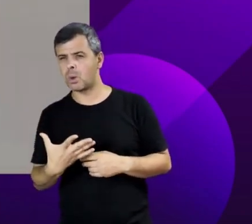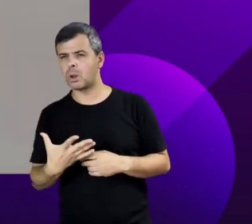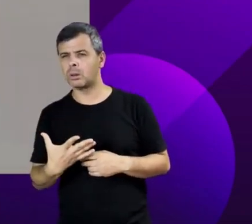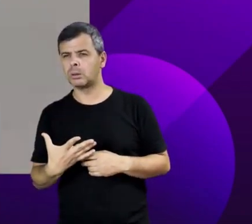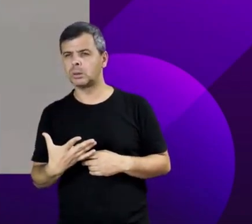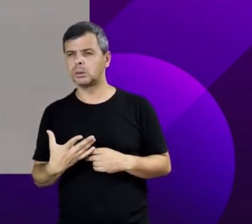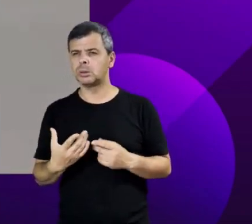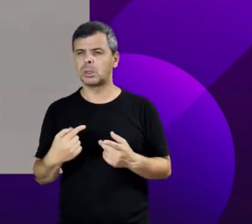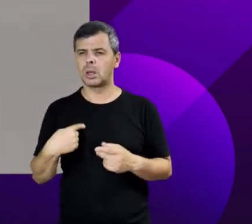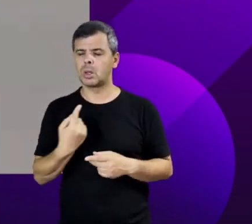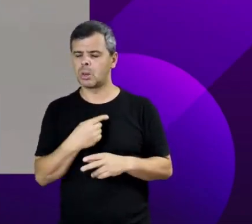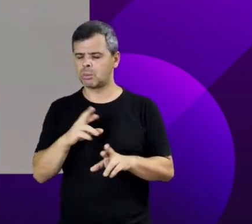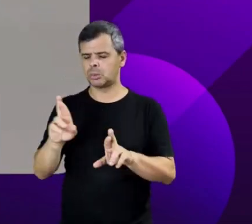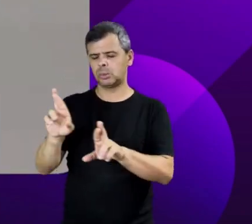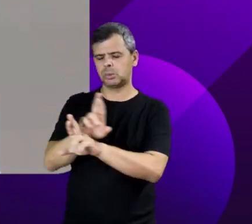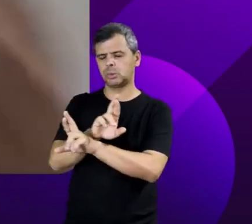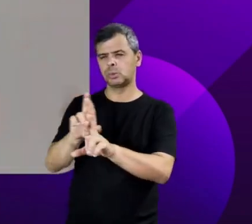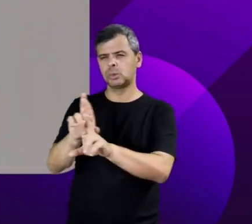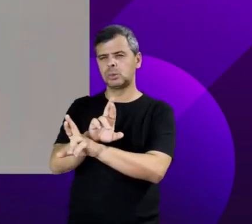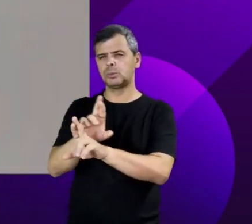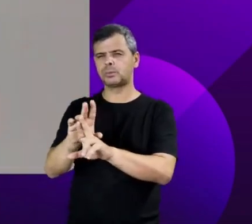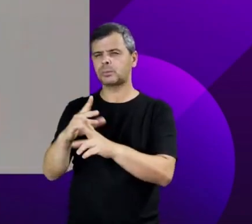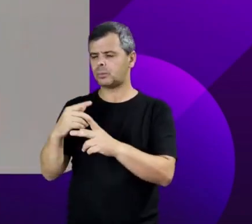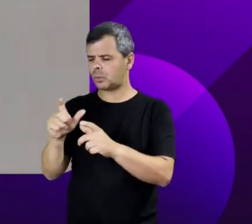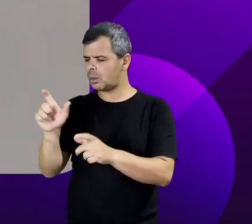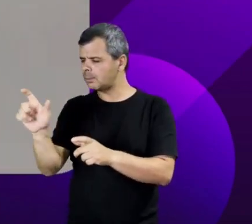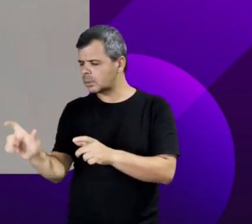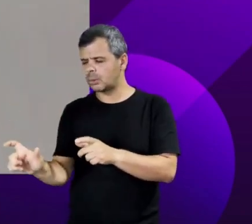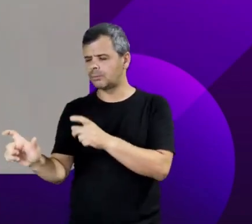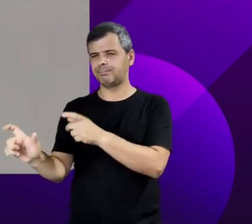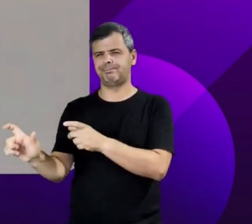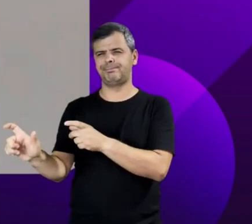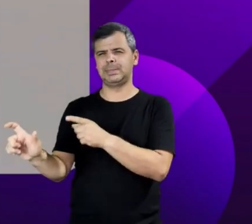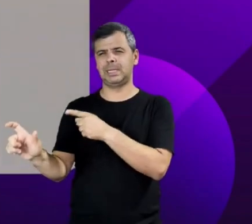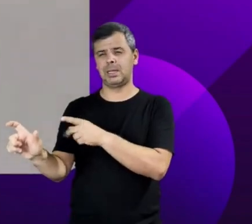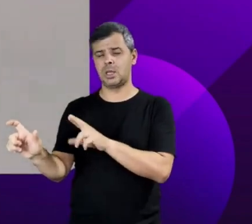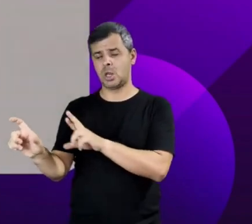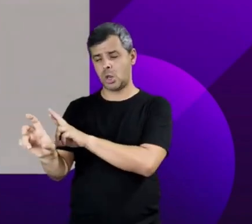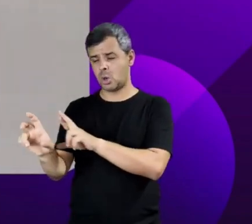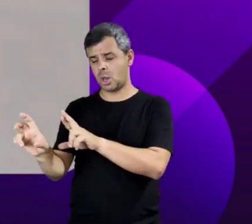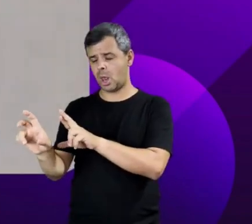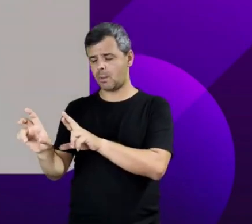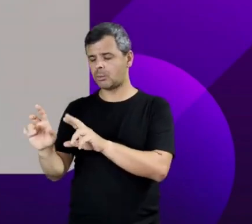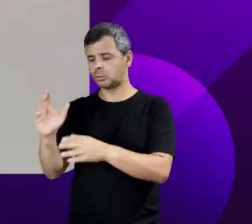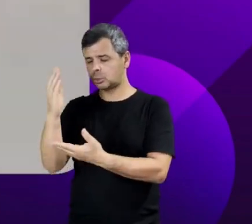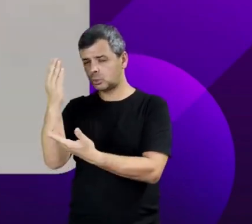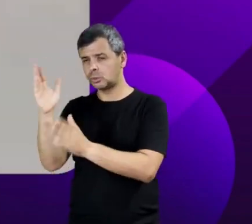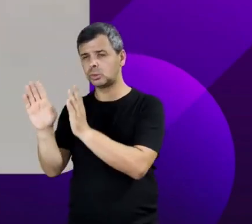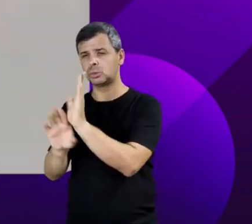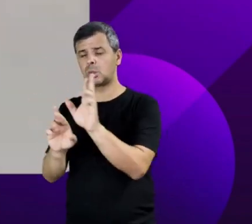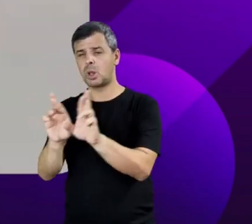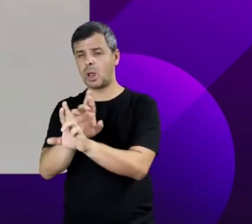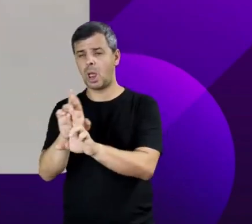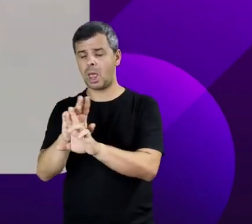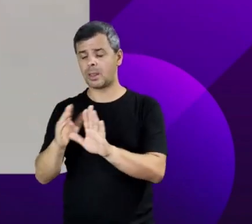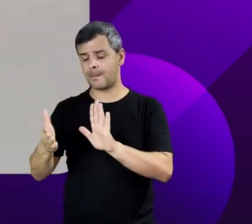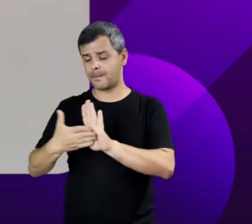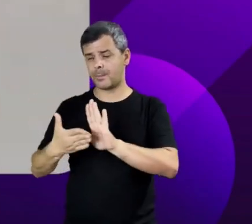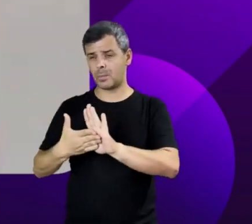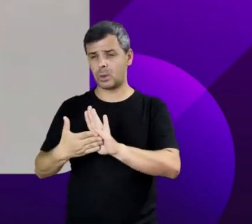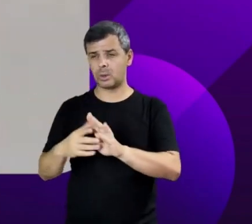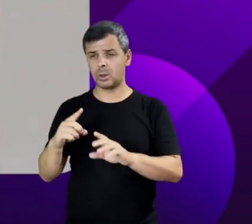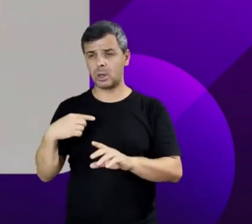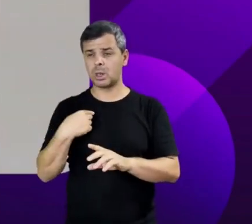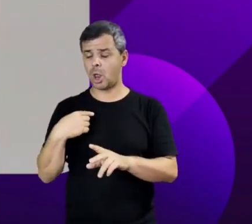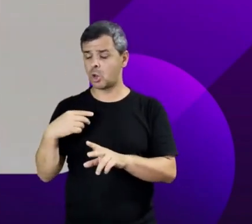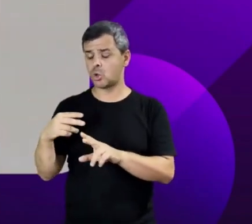de nos relacionarmos com os outros, de nos relacionarmos com a natureza. E a essa proposta, os